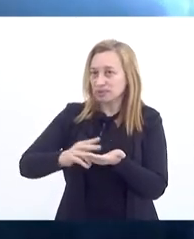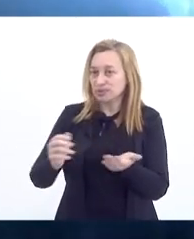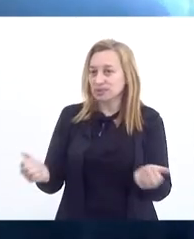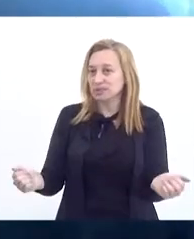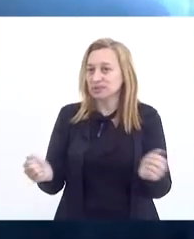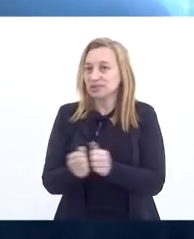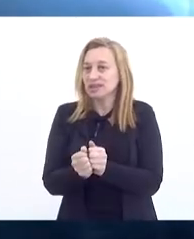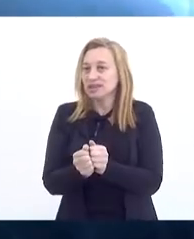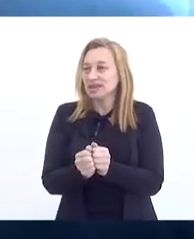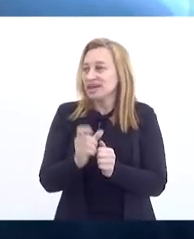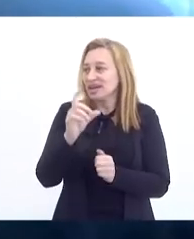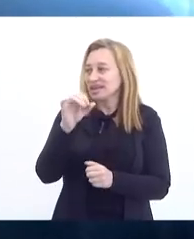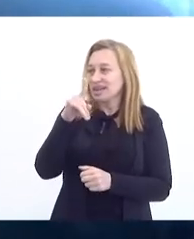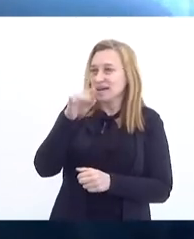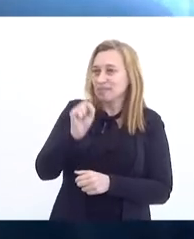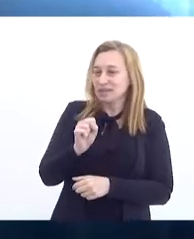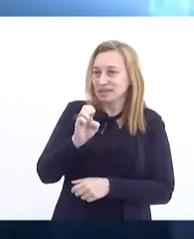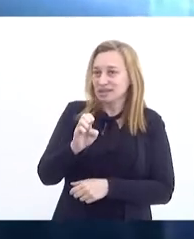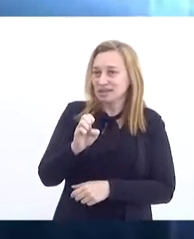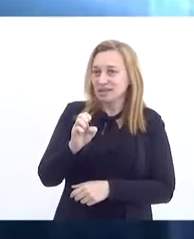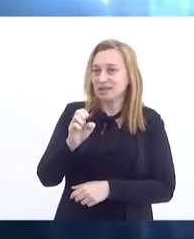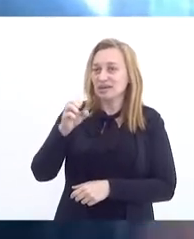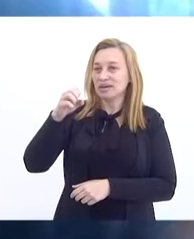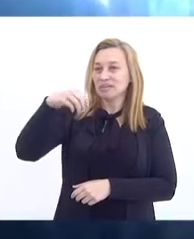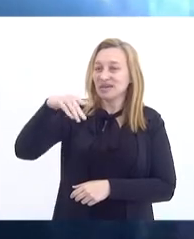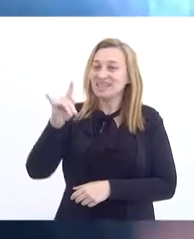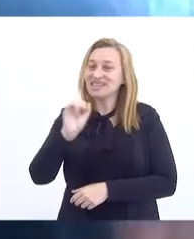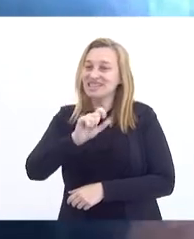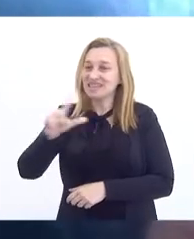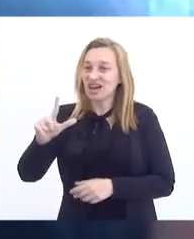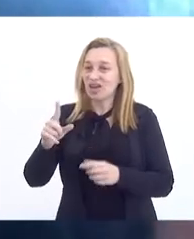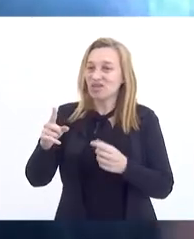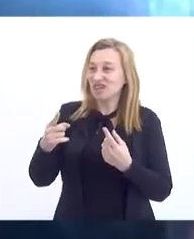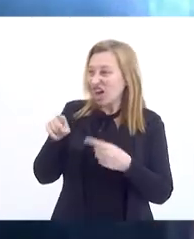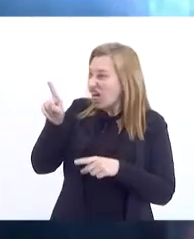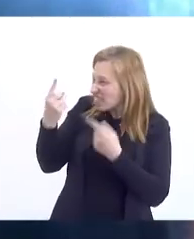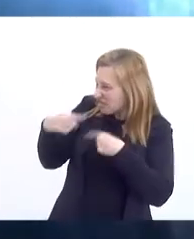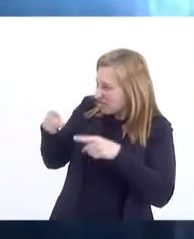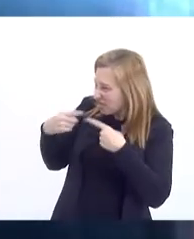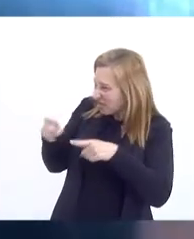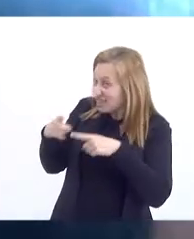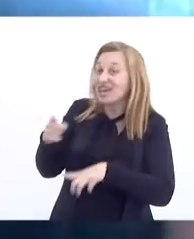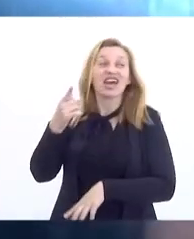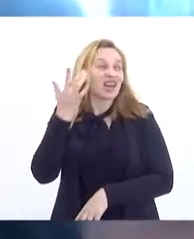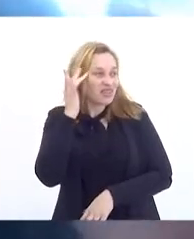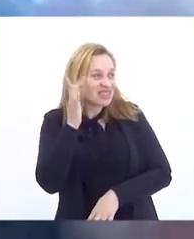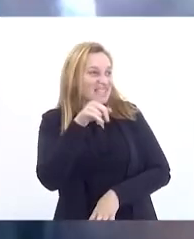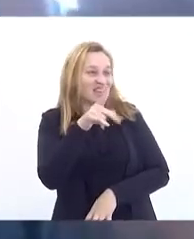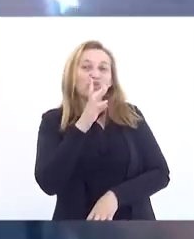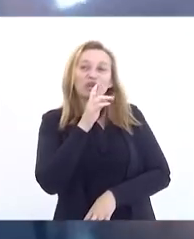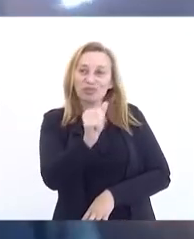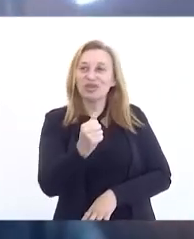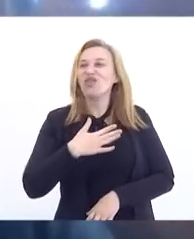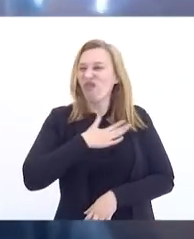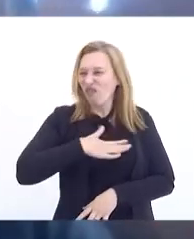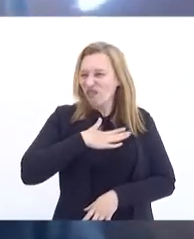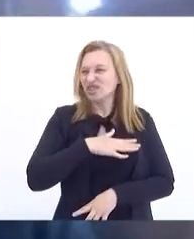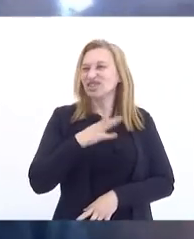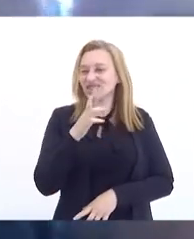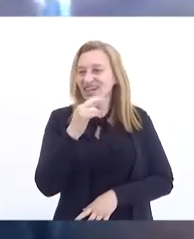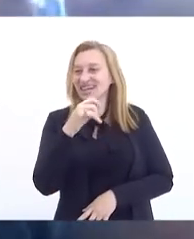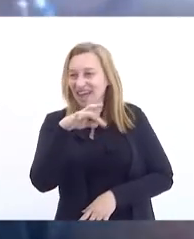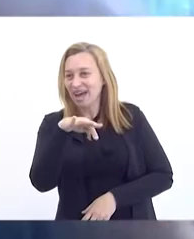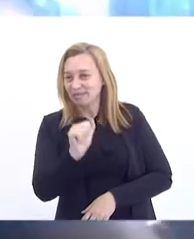que é muito adequado para ele. Ai, te provocando. Eu sei que o Rodrigo Amorim é fã da cannabis medicinal. É, como